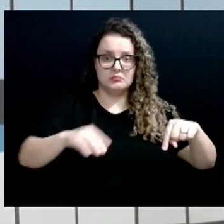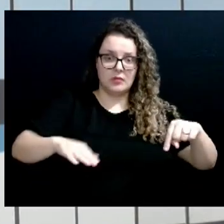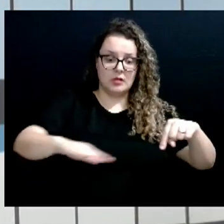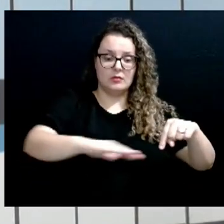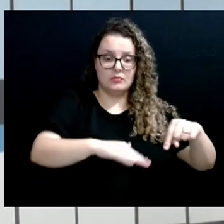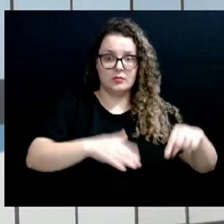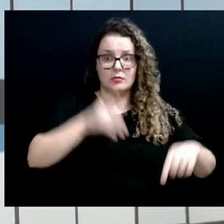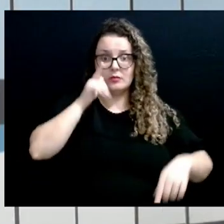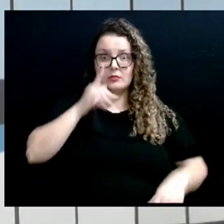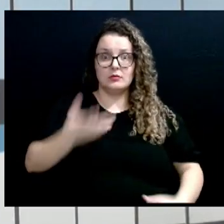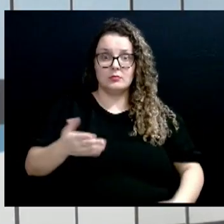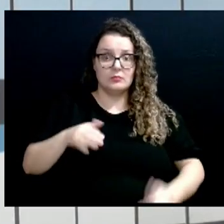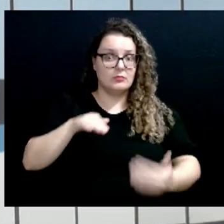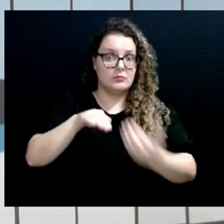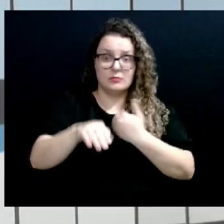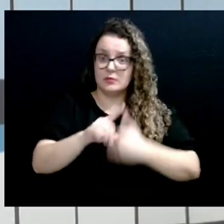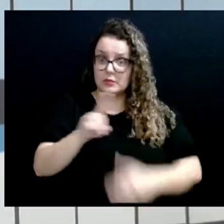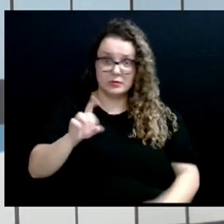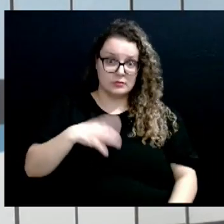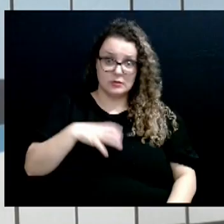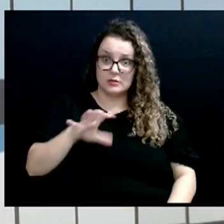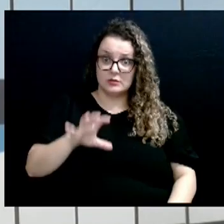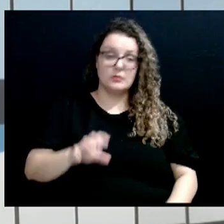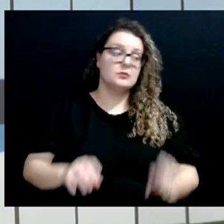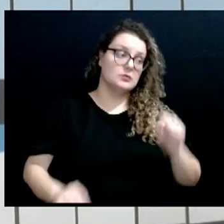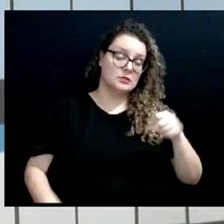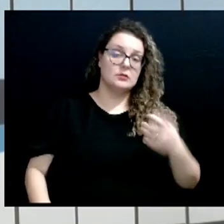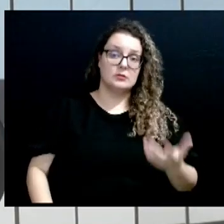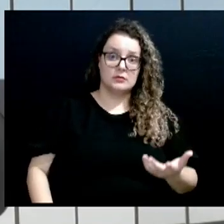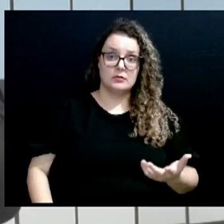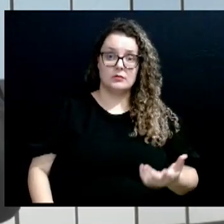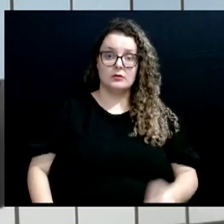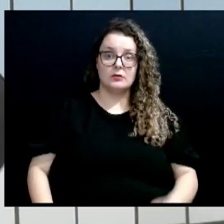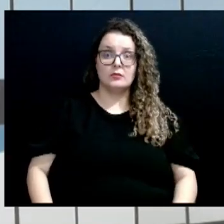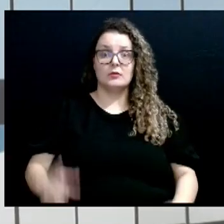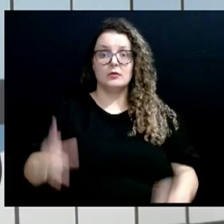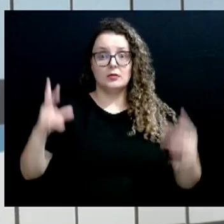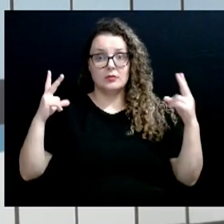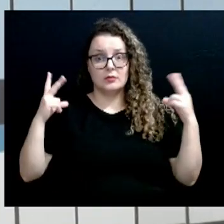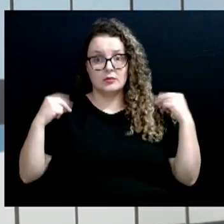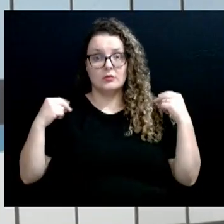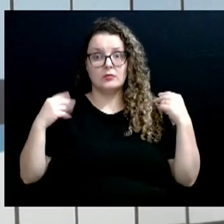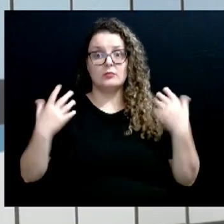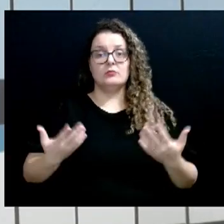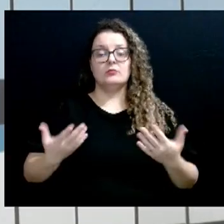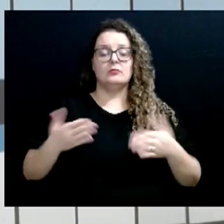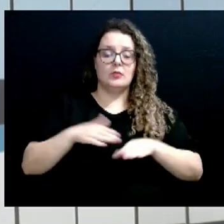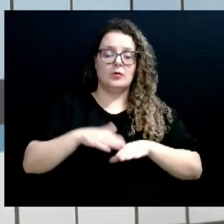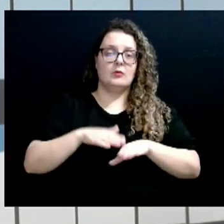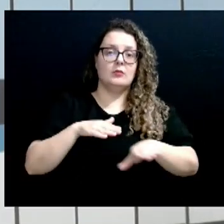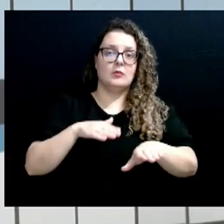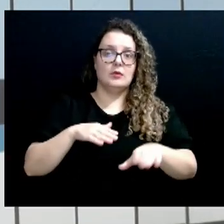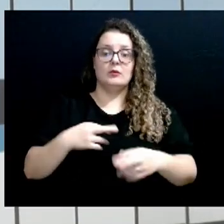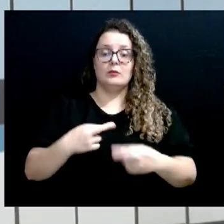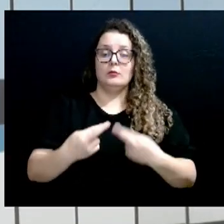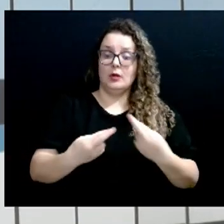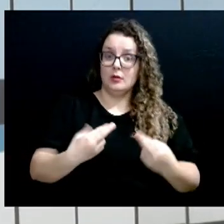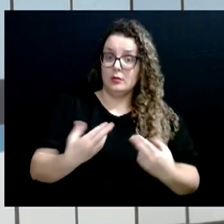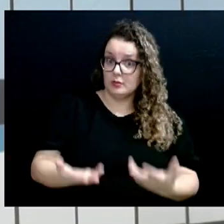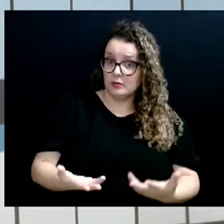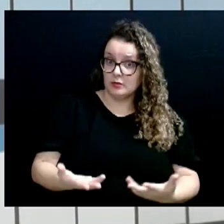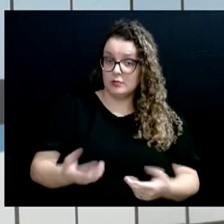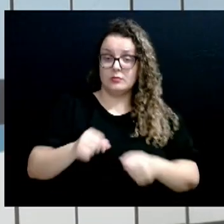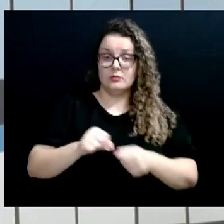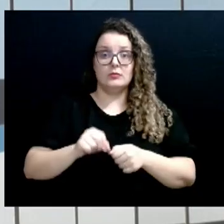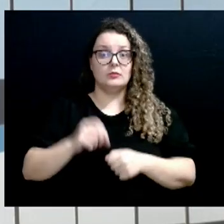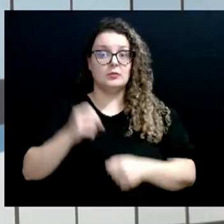trânsito não é só isso, né? Exatamente. O trânsito não é só isso. Você ser um motorista, você pegar um veículo e colocar, por exemplo, numa rodovia, você fazer uma viagem,